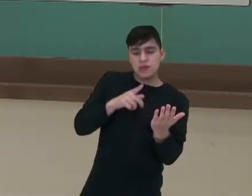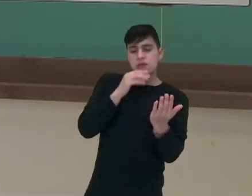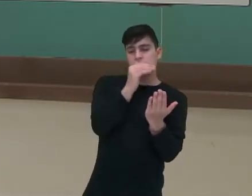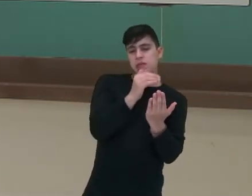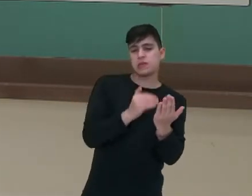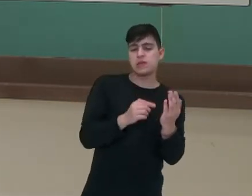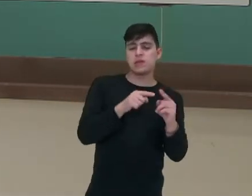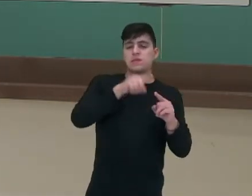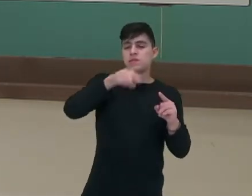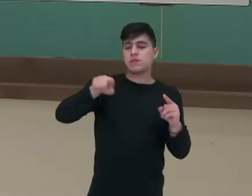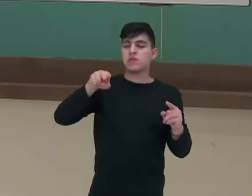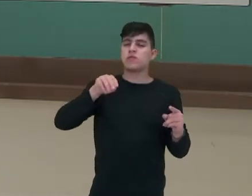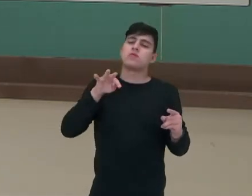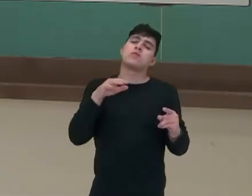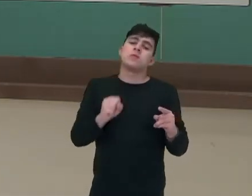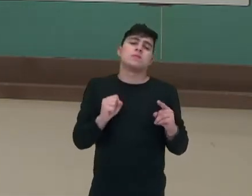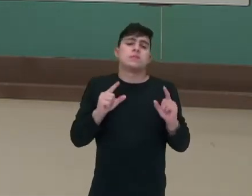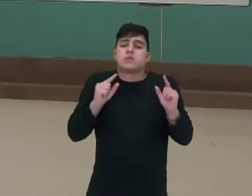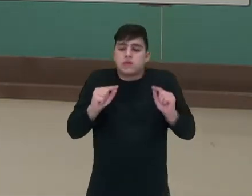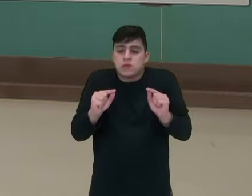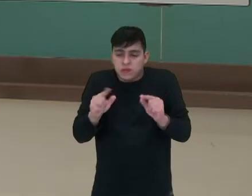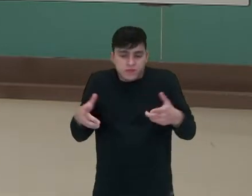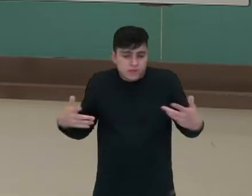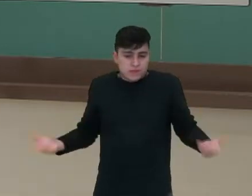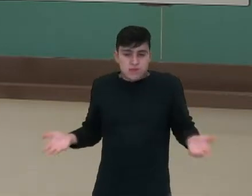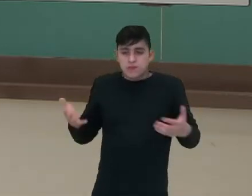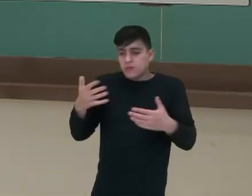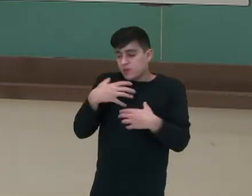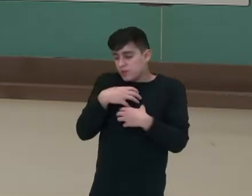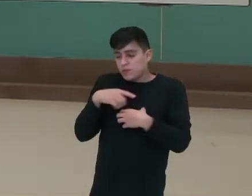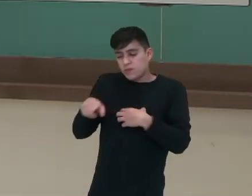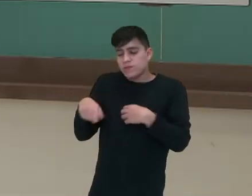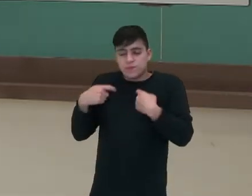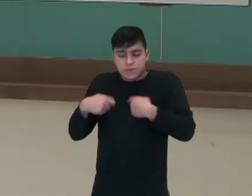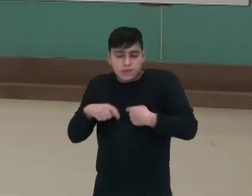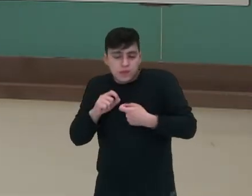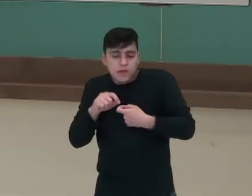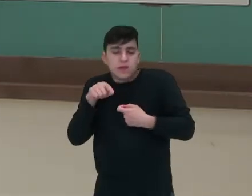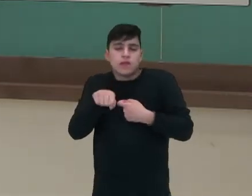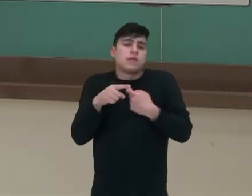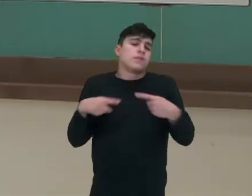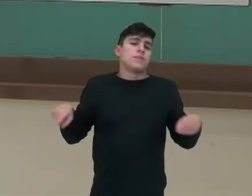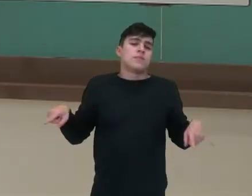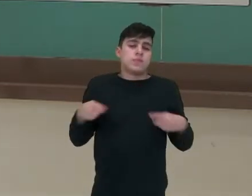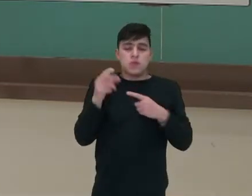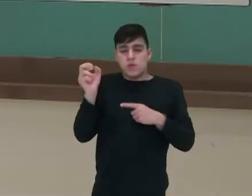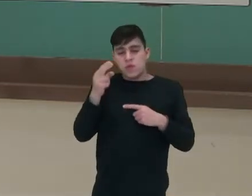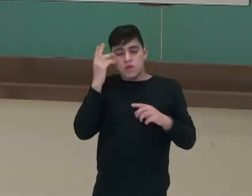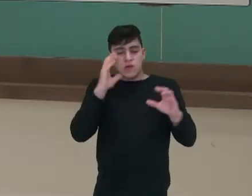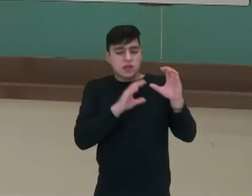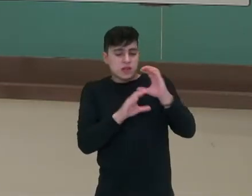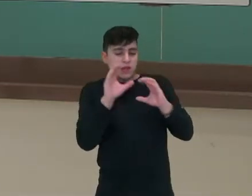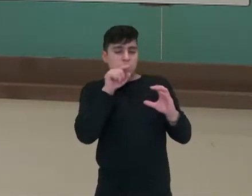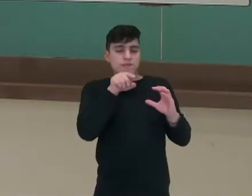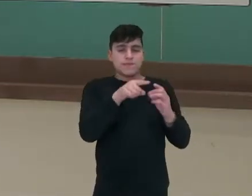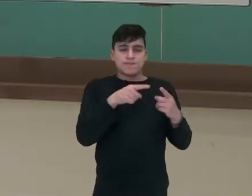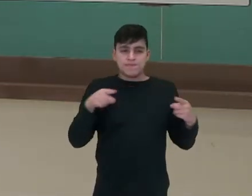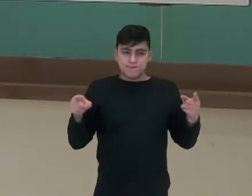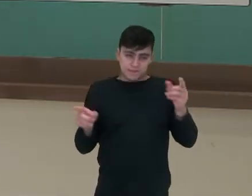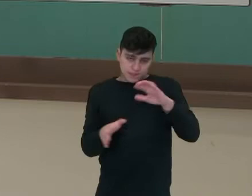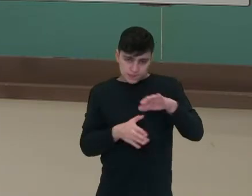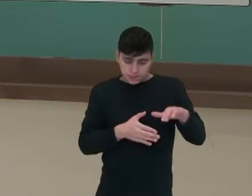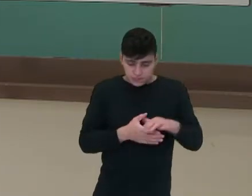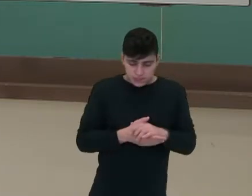as notas vão estar ali, né? O que que ele der, a maneira com que ele deve fazer essa música, né? Ou cantar ou tocar essa música.